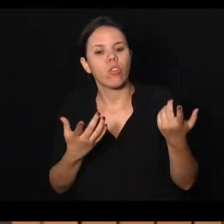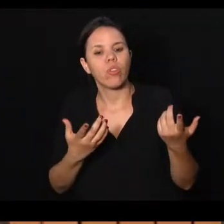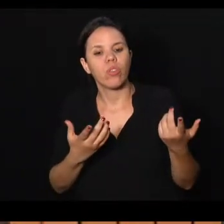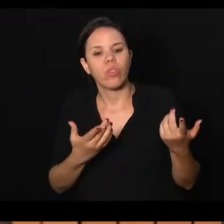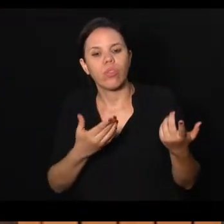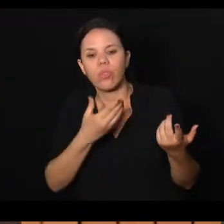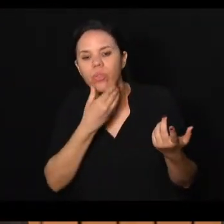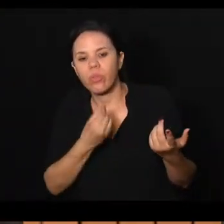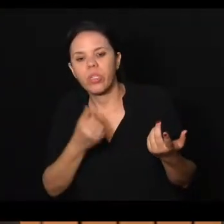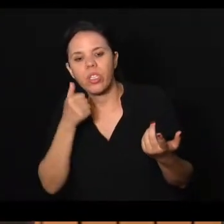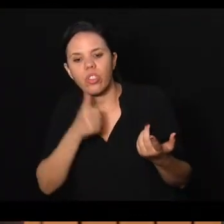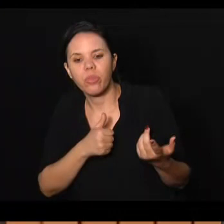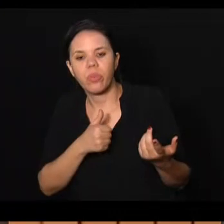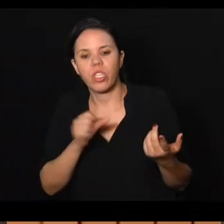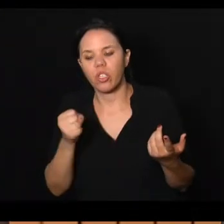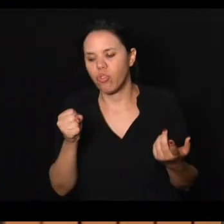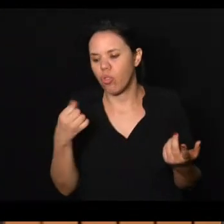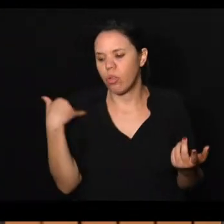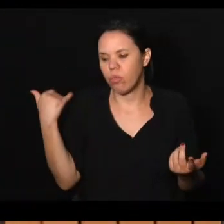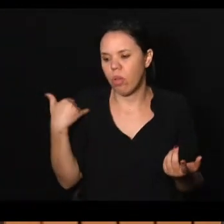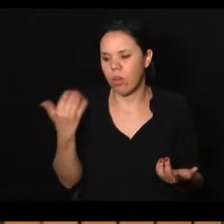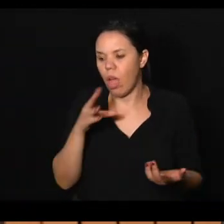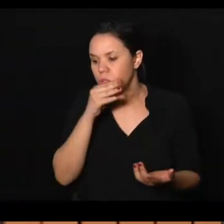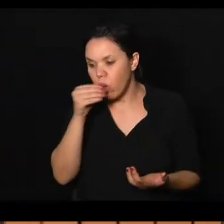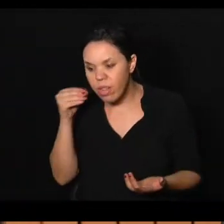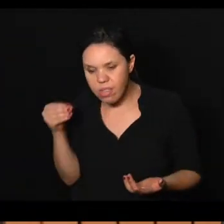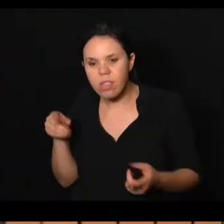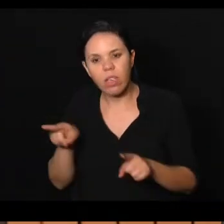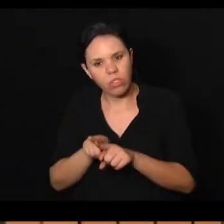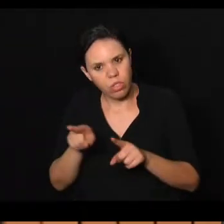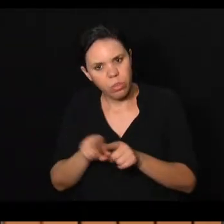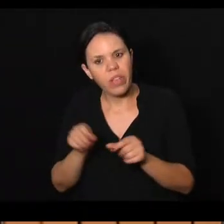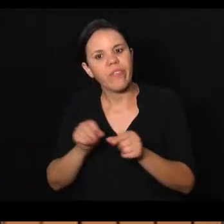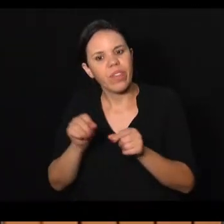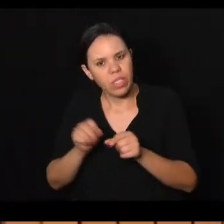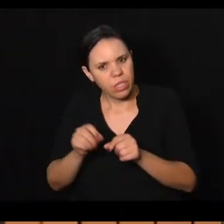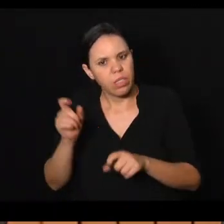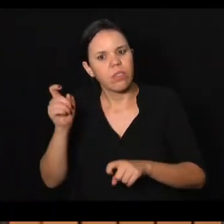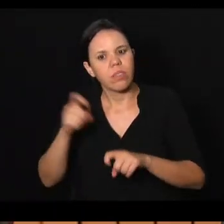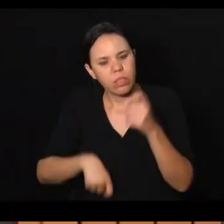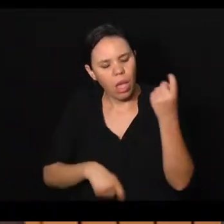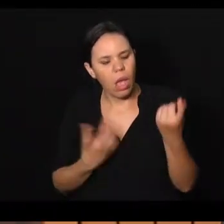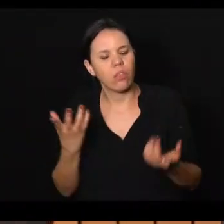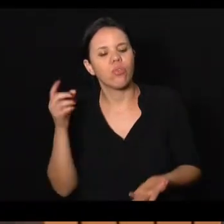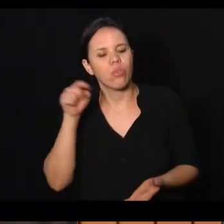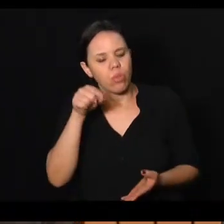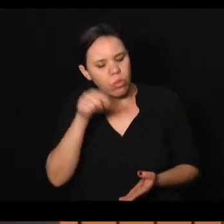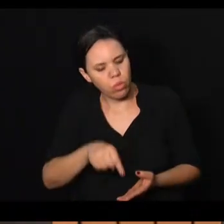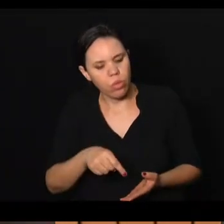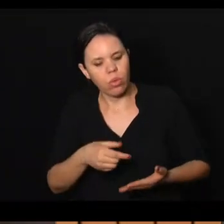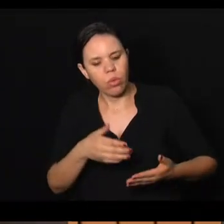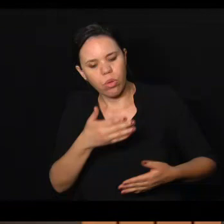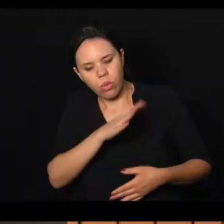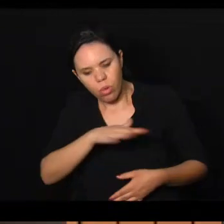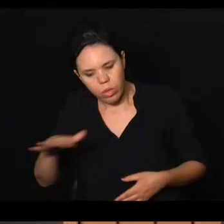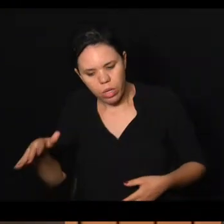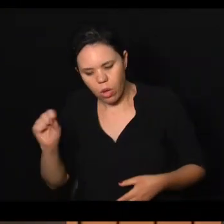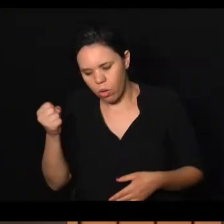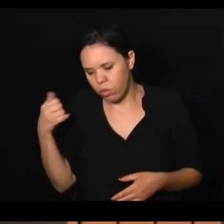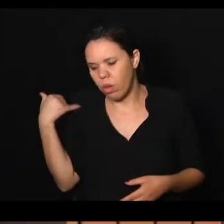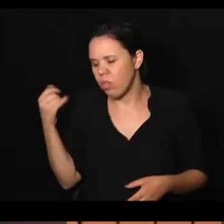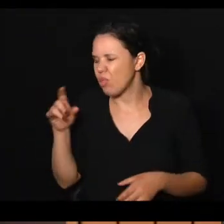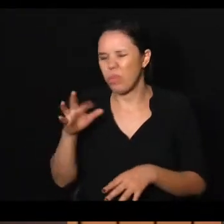nós. O abuso sexual, pessoal, queridos que estão aqui, o abuso sexual não machuca só o